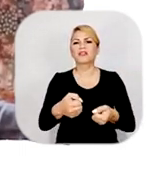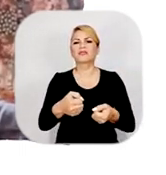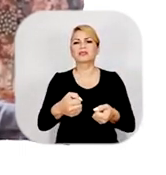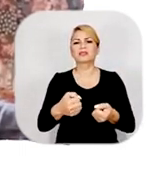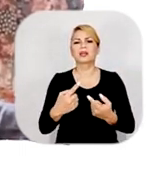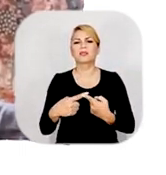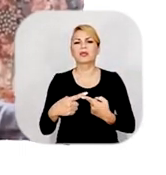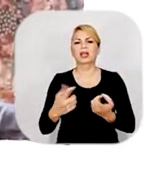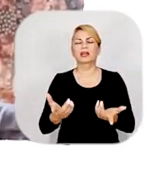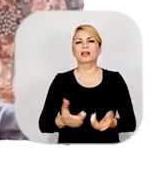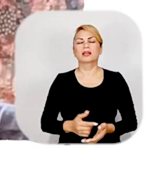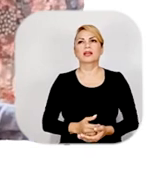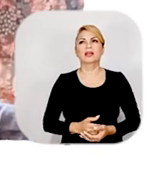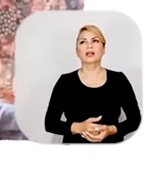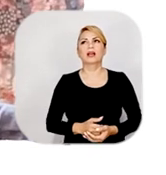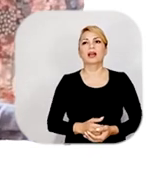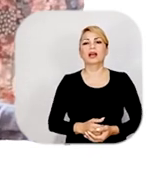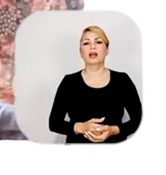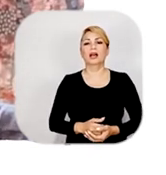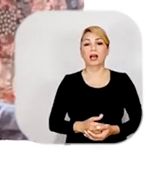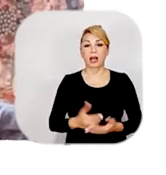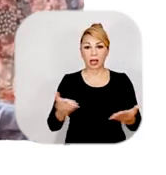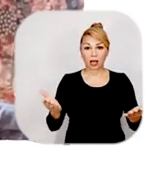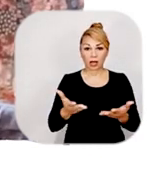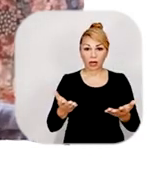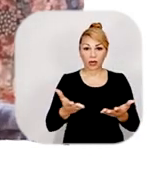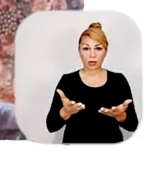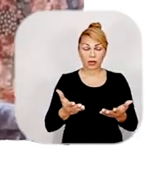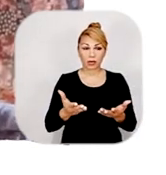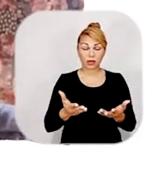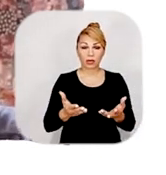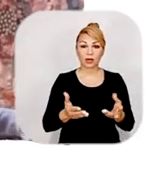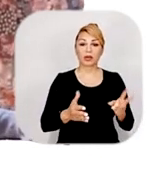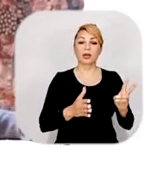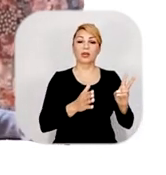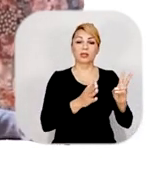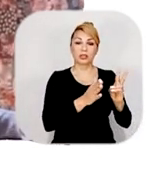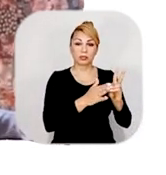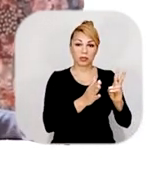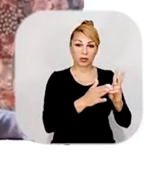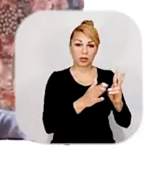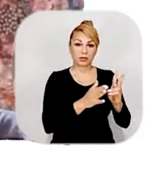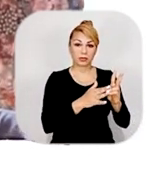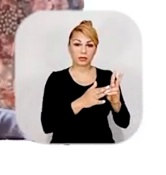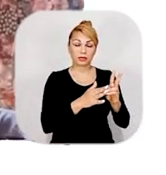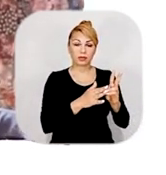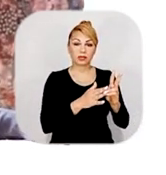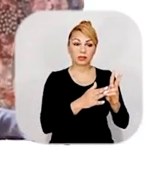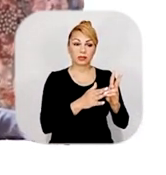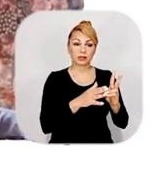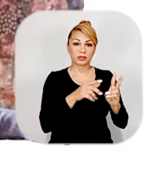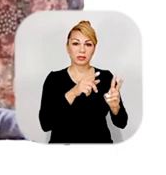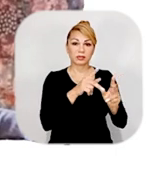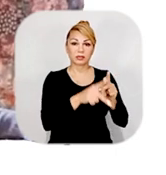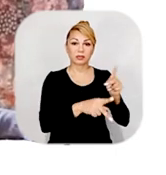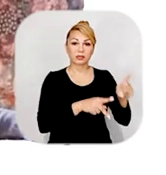Agora, os próprios povos indígenas, mesmo sendo não falantes das línguas indígenas mais,